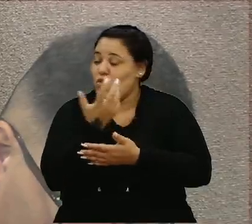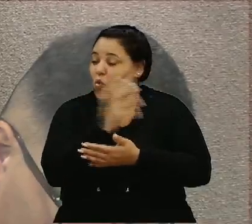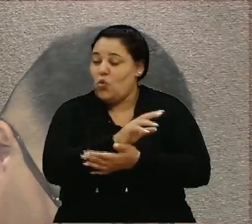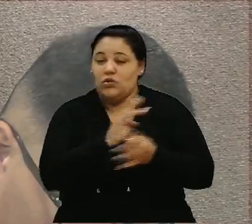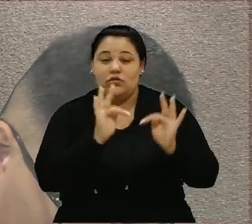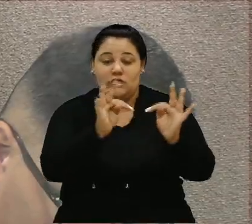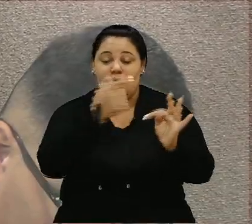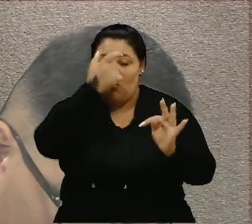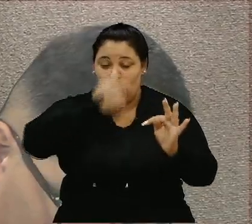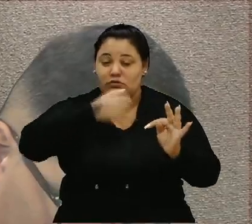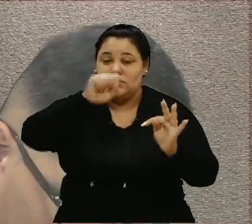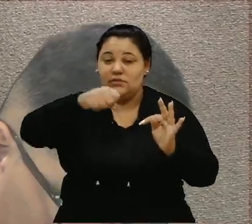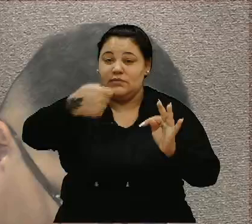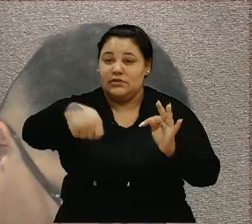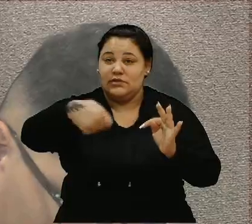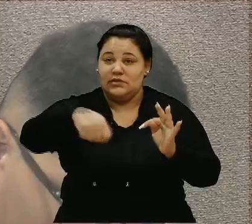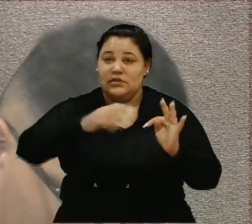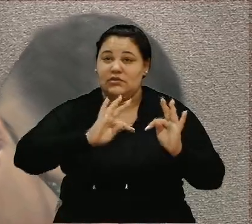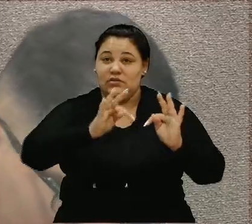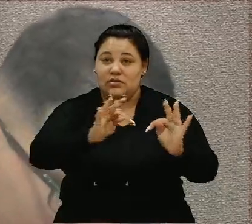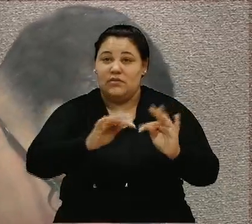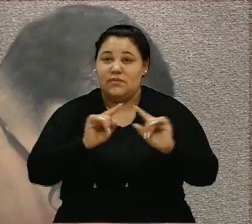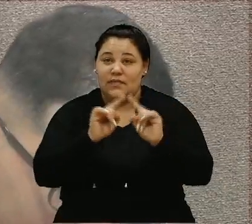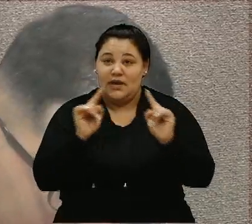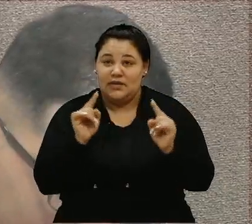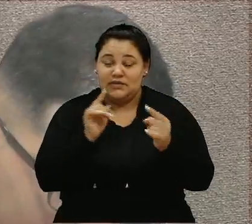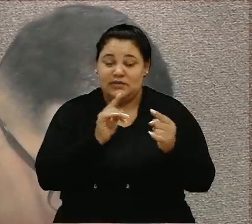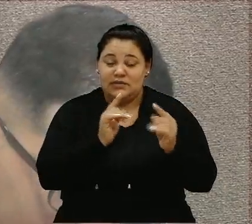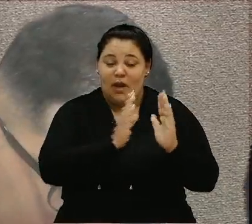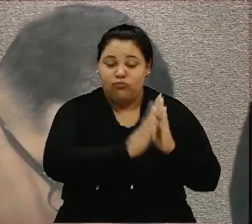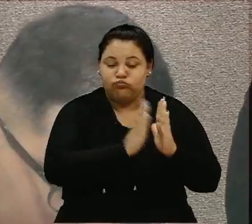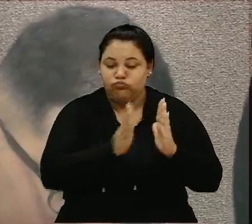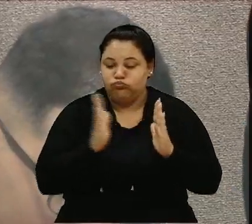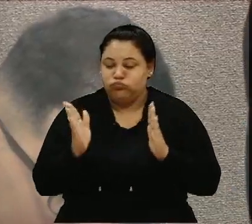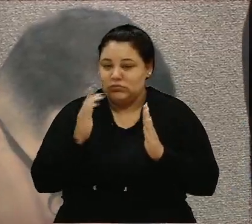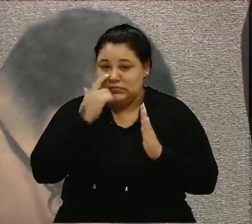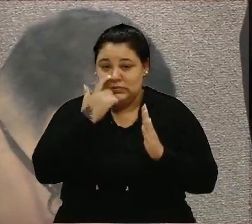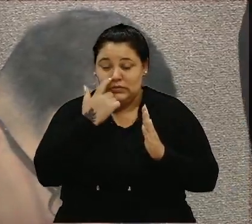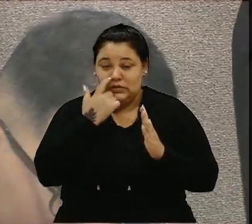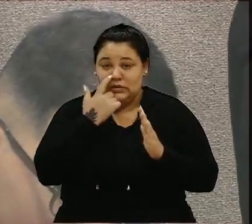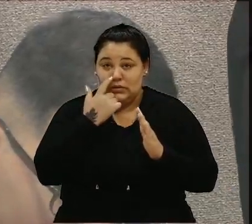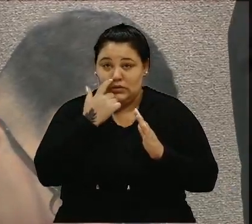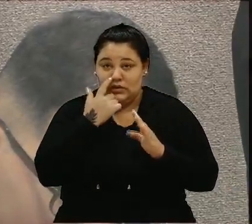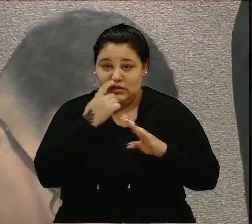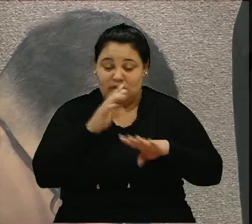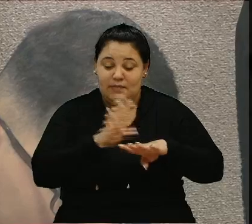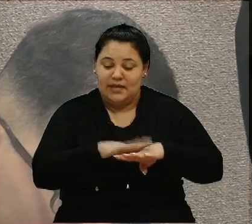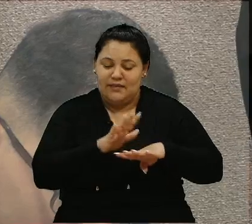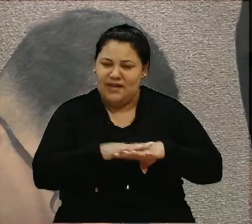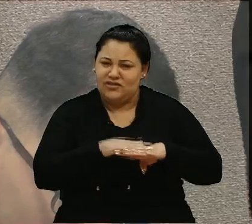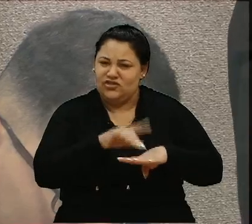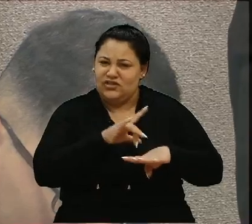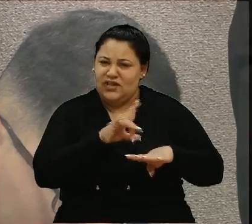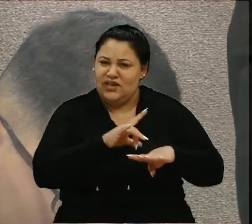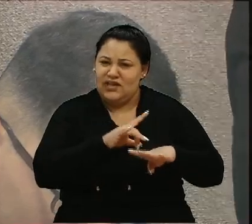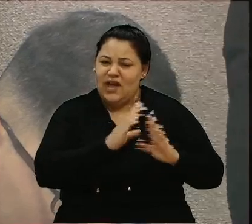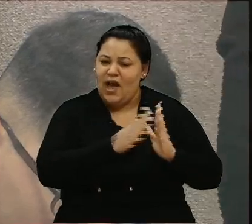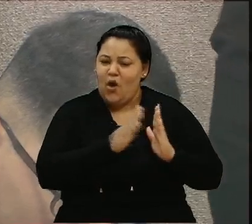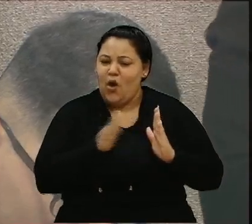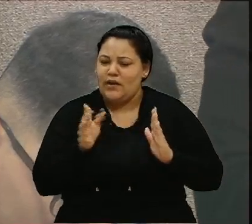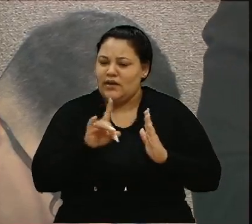ter tecnologia, mas a ordem dos fatores está... na matemática, nós temos que a ordem dos fatores não altera o produto, mas nesse caso,